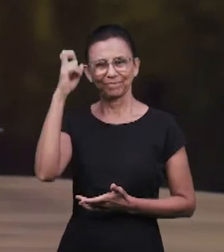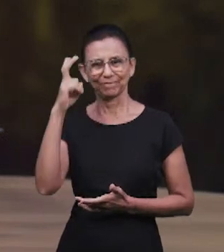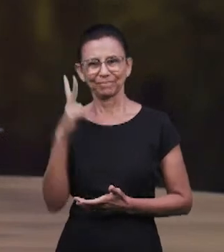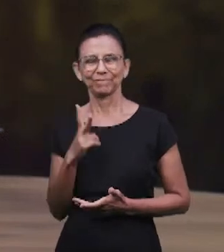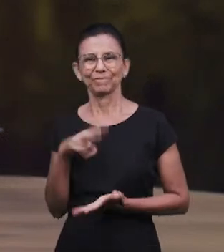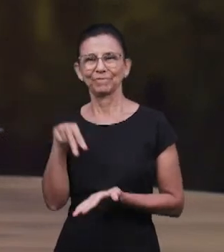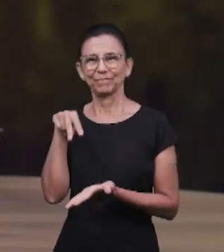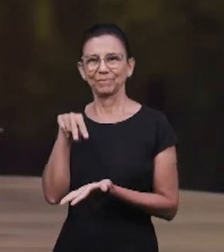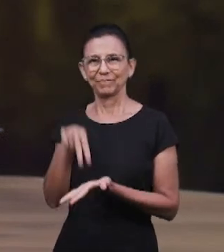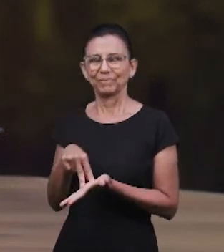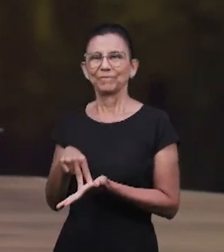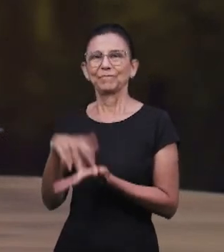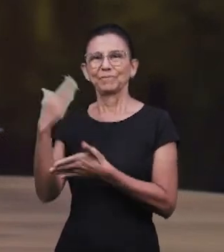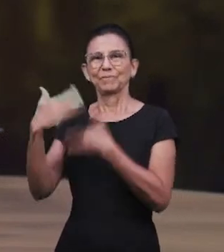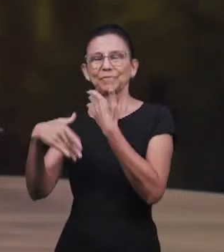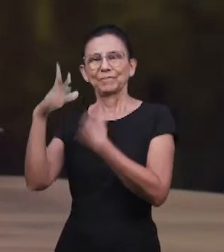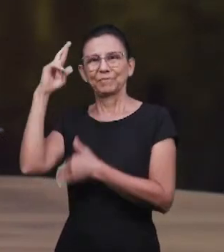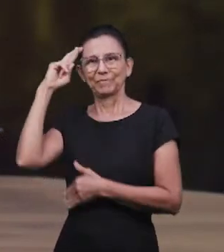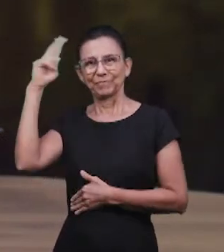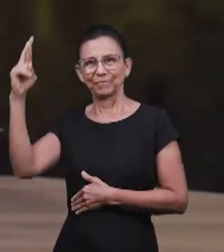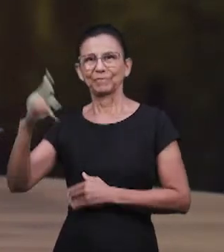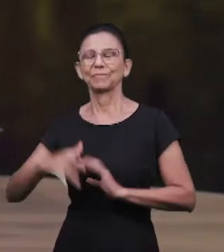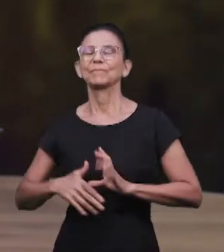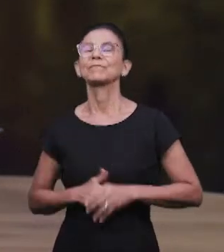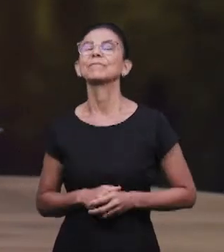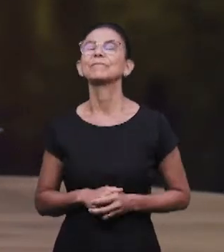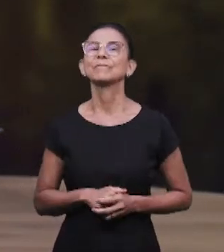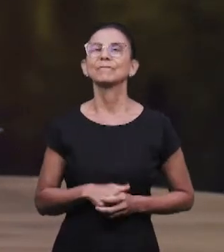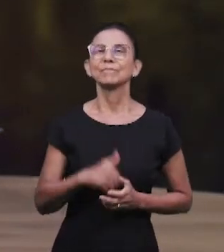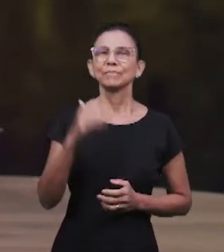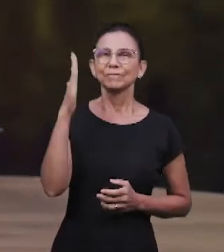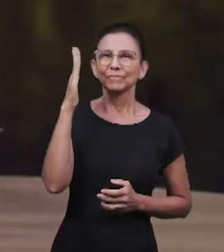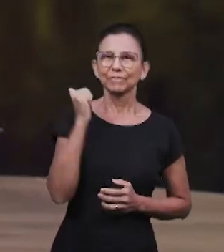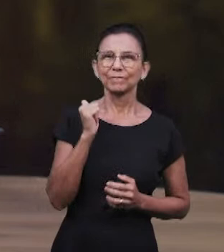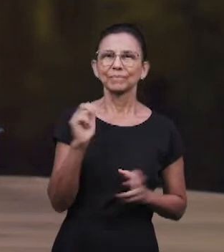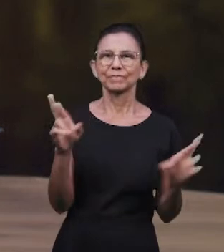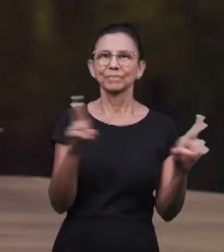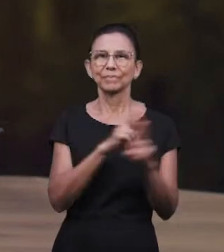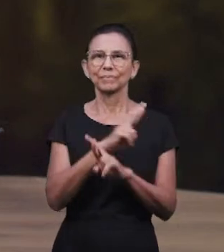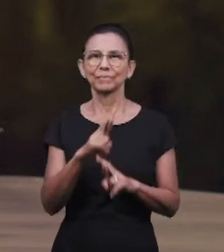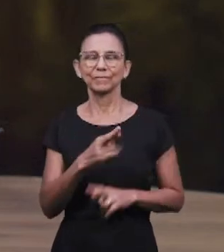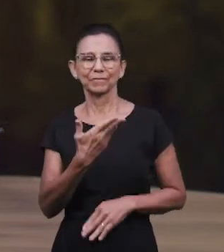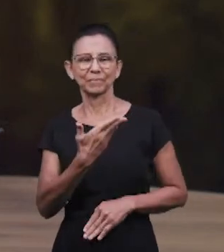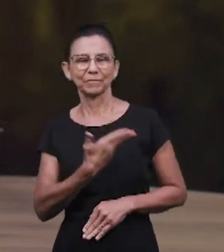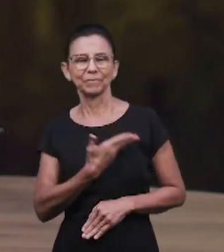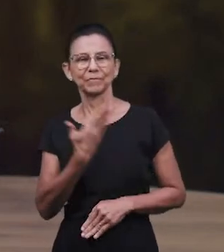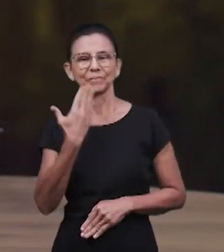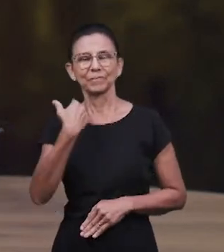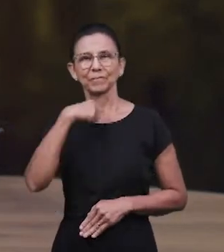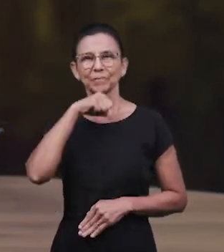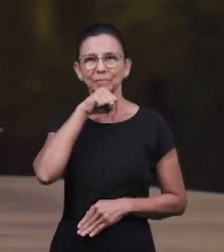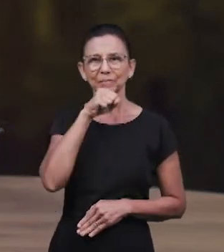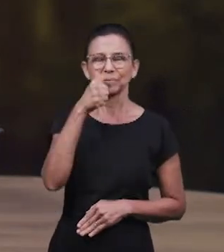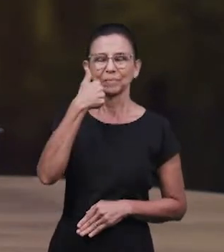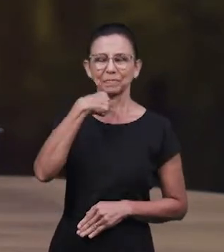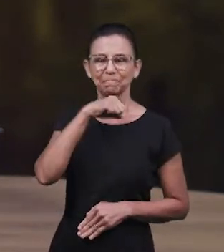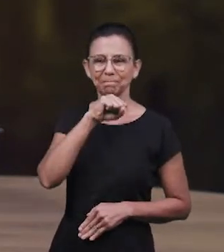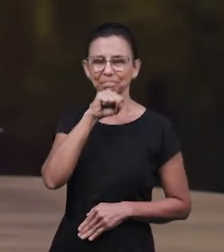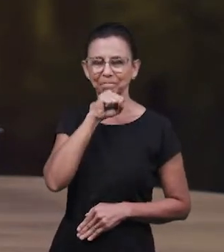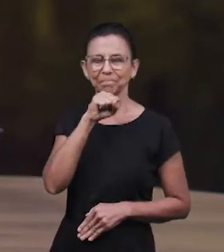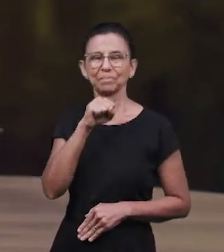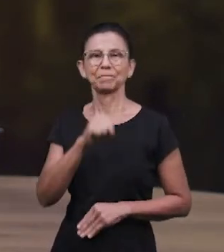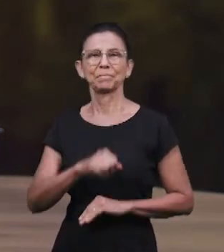encaminhada, firme no Senhor, ela enfrenta professor, ela enfrenta pai, ela enfrenta amigo,